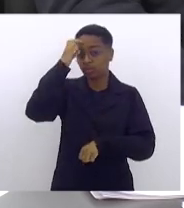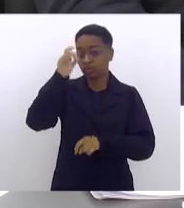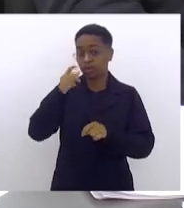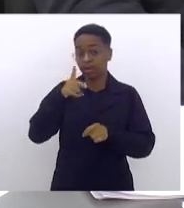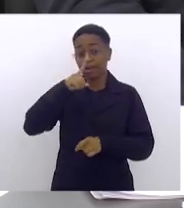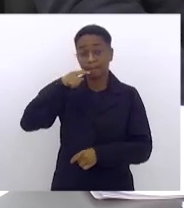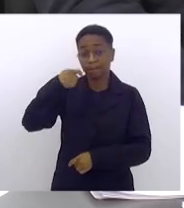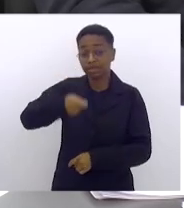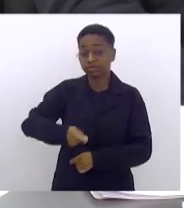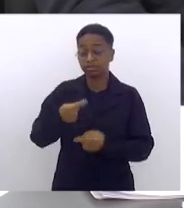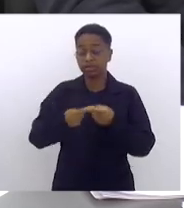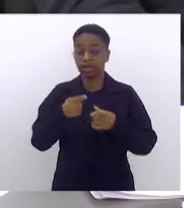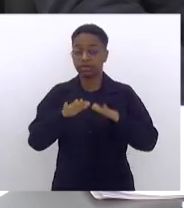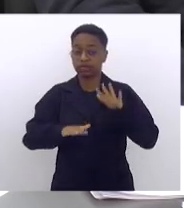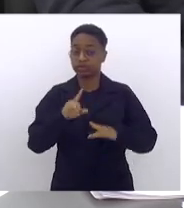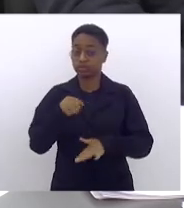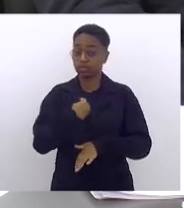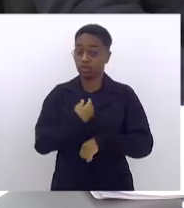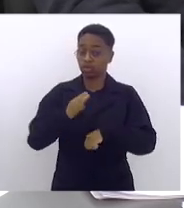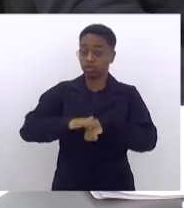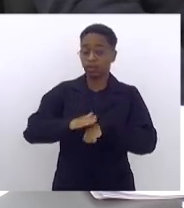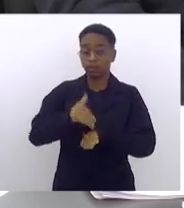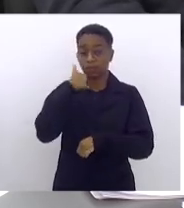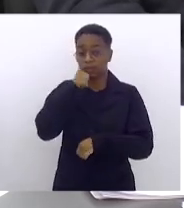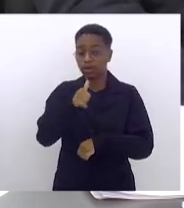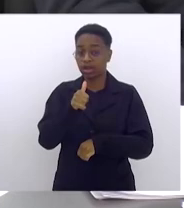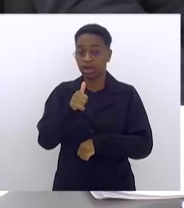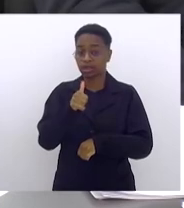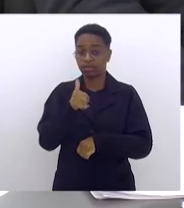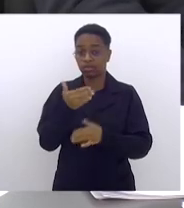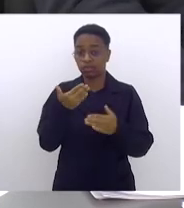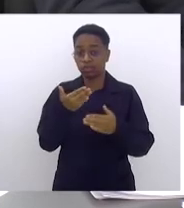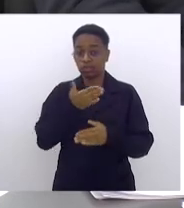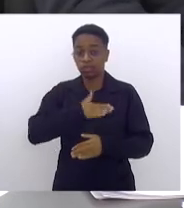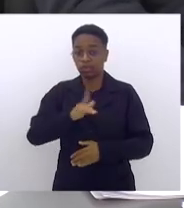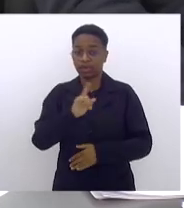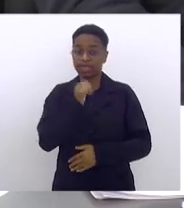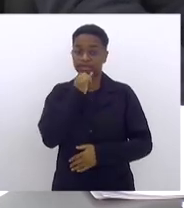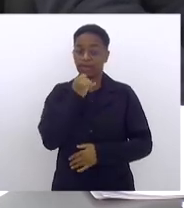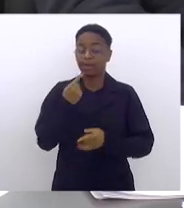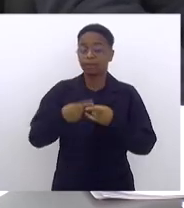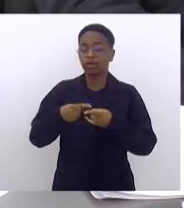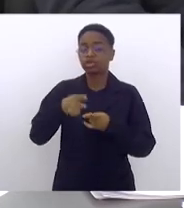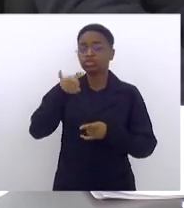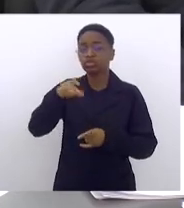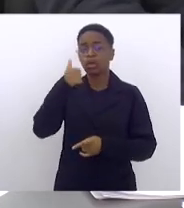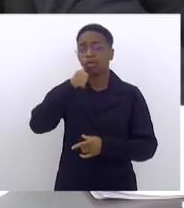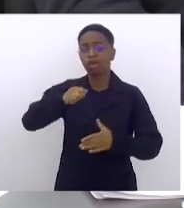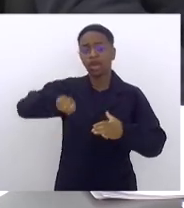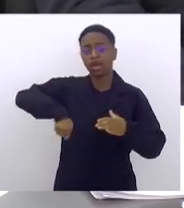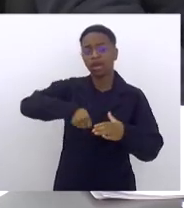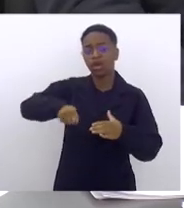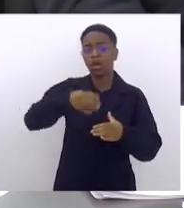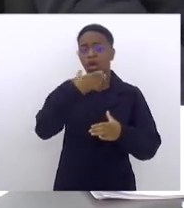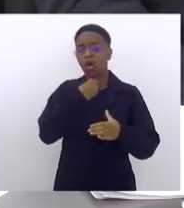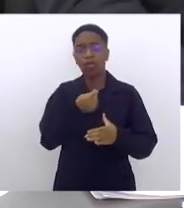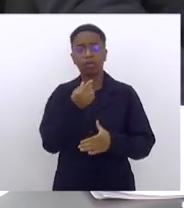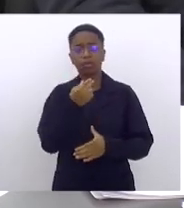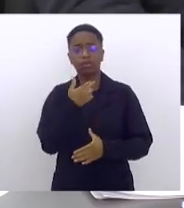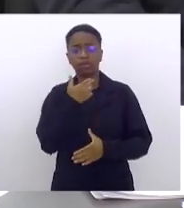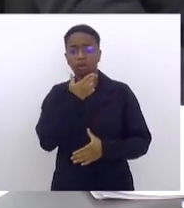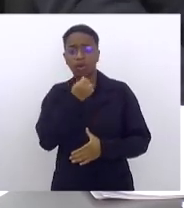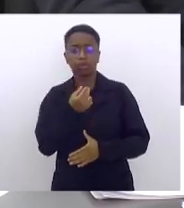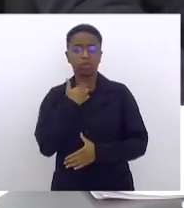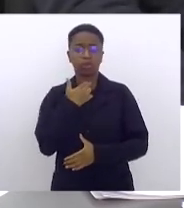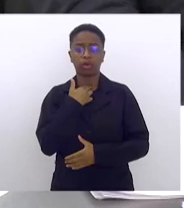nós mesmas mulheres criticamos, né? Por que só a mulher pode cozinhar, o homem não pode aprender a cozinhar? Porque